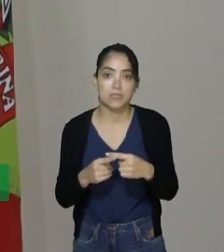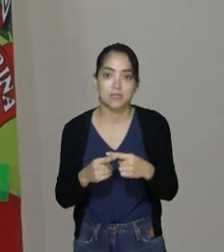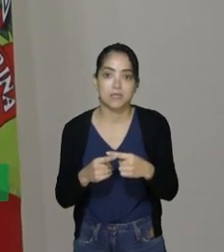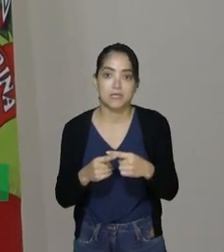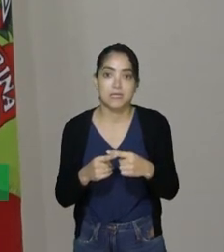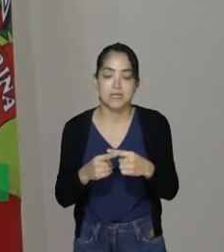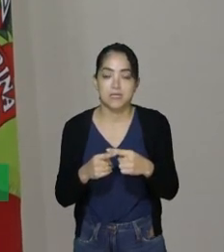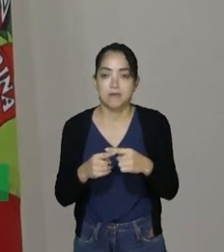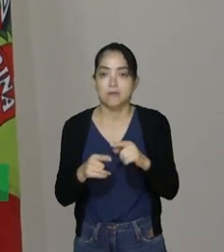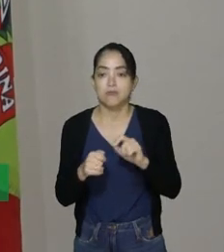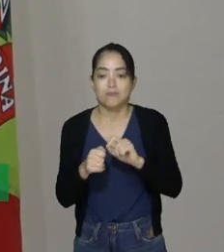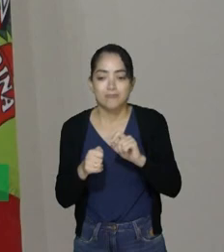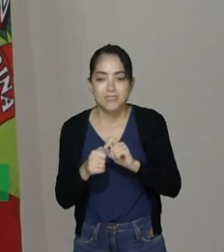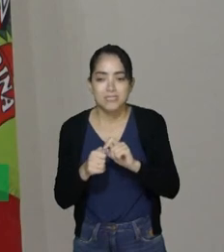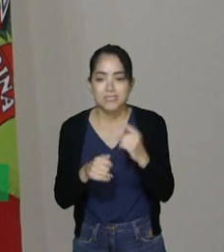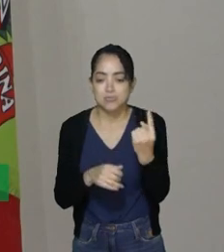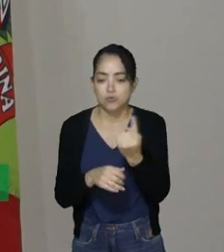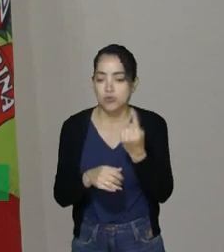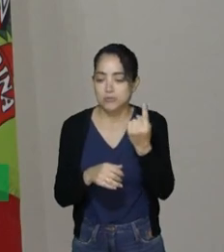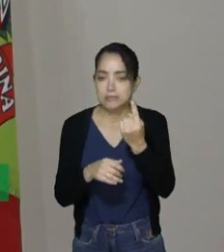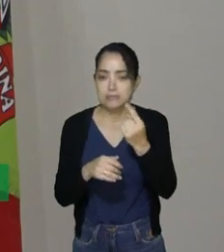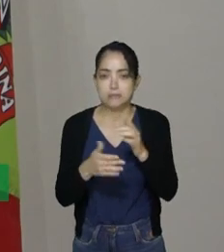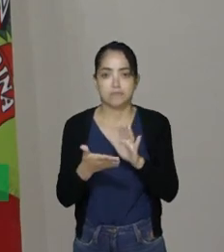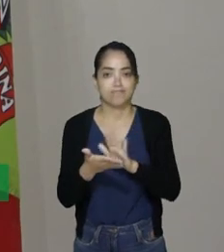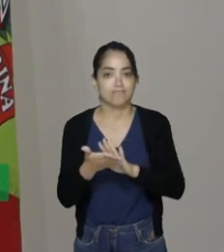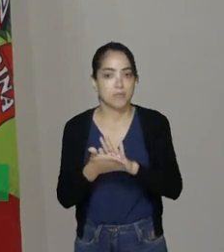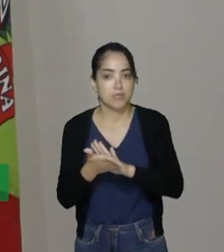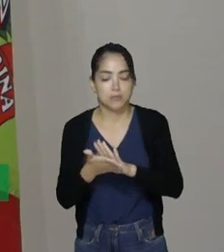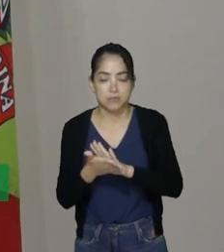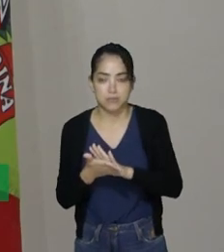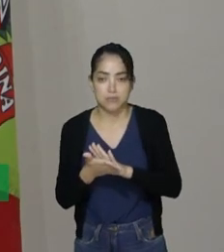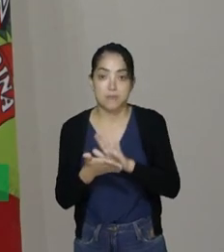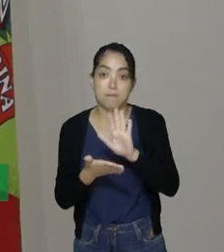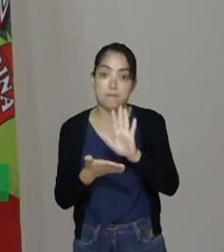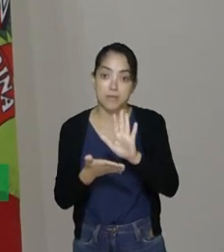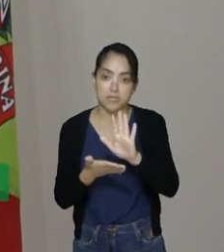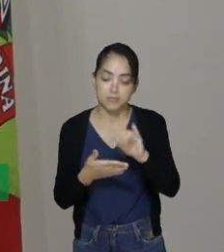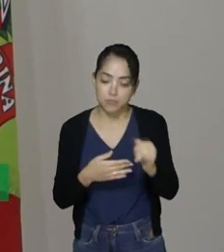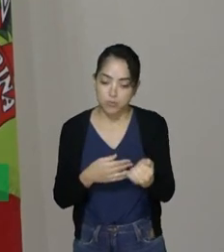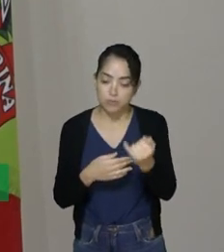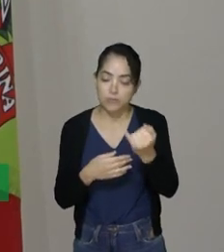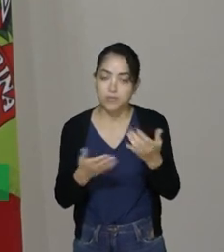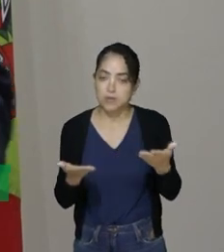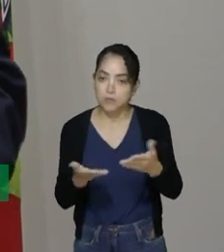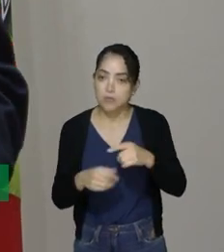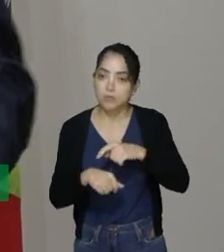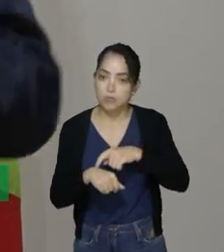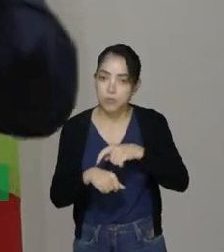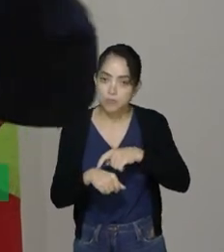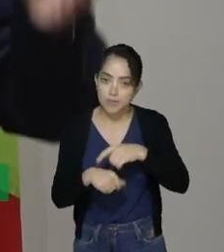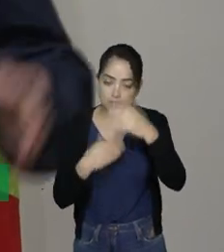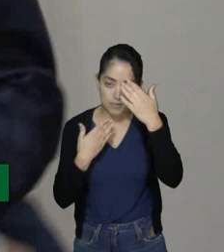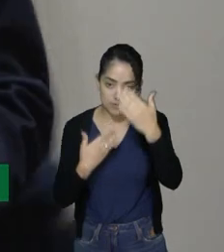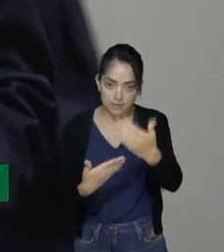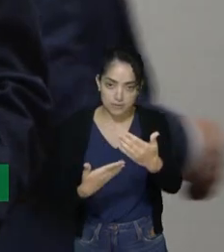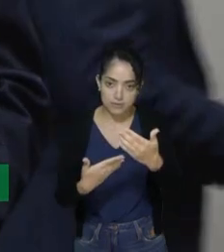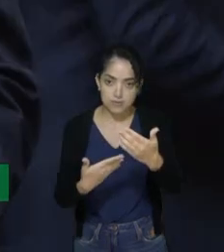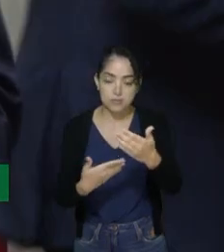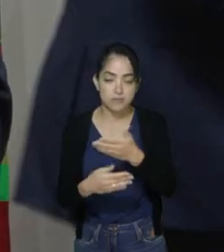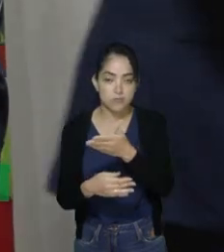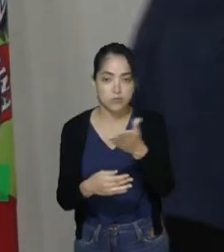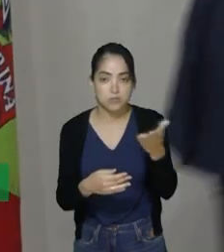sozinho. Então, eu queria aproveitar esse momento além de agradecer todos vocês